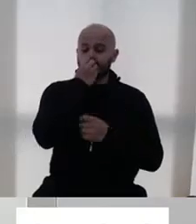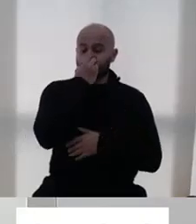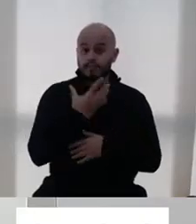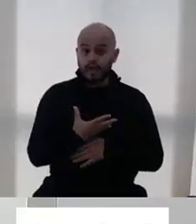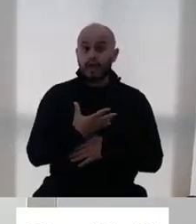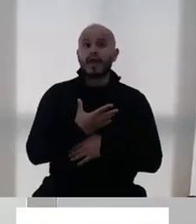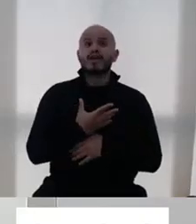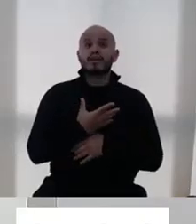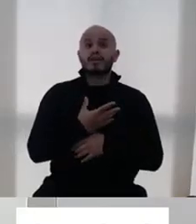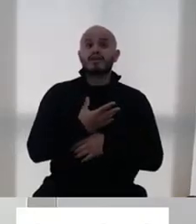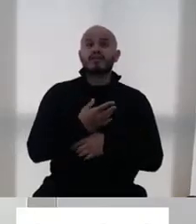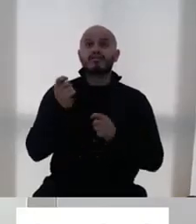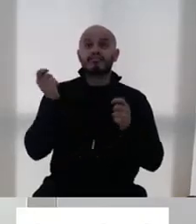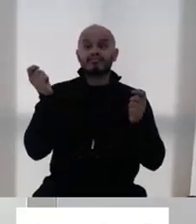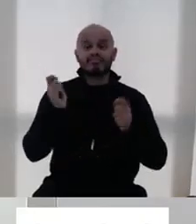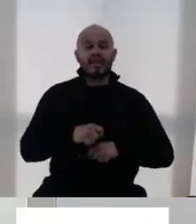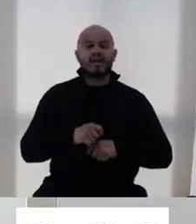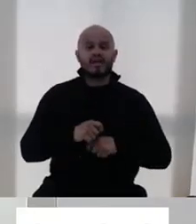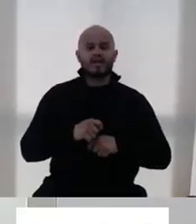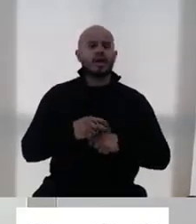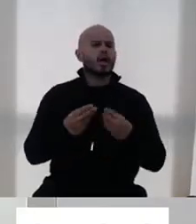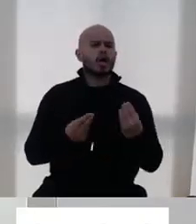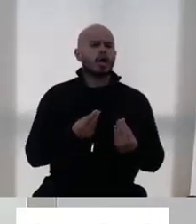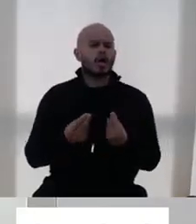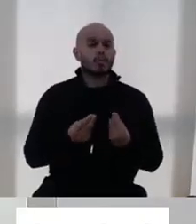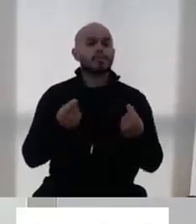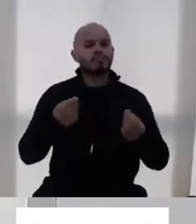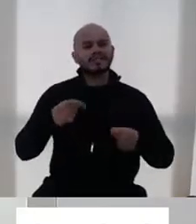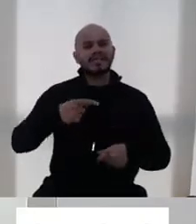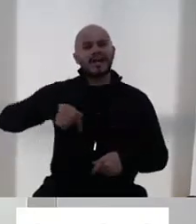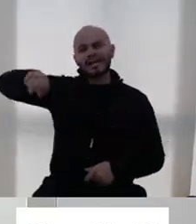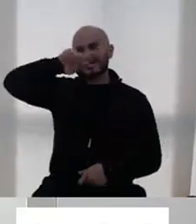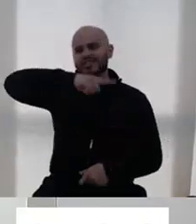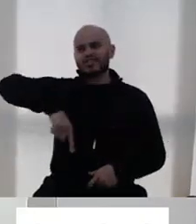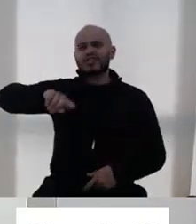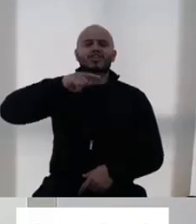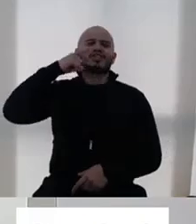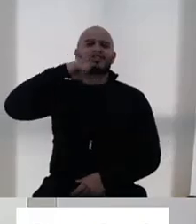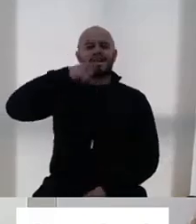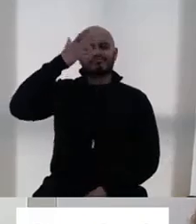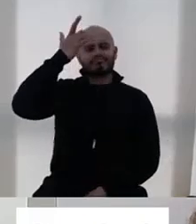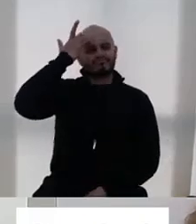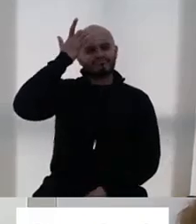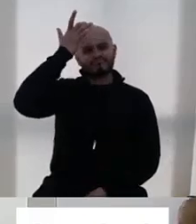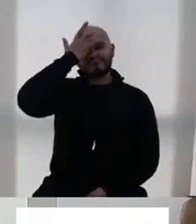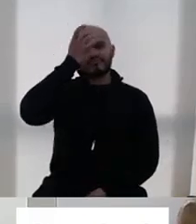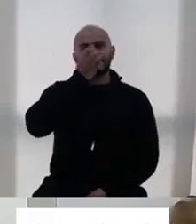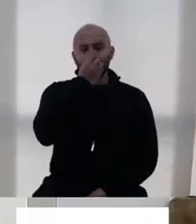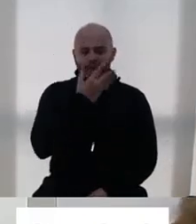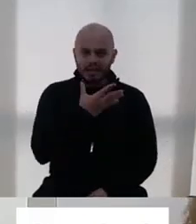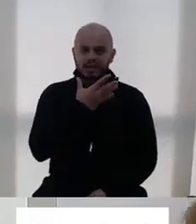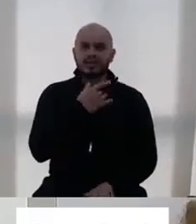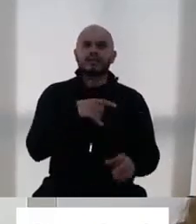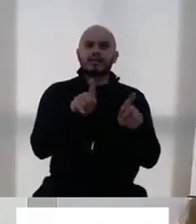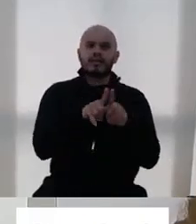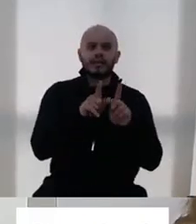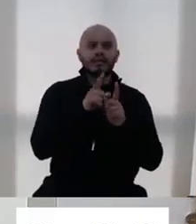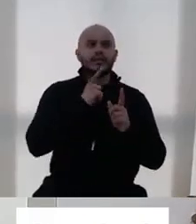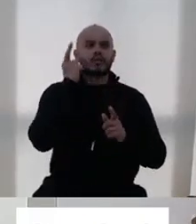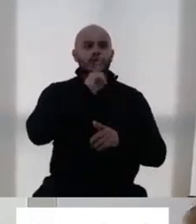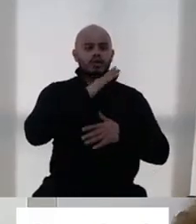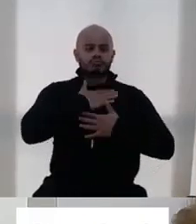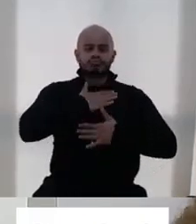com todos os requisitos de saúde mental, física e tendo a tranquilidade de poder